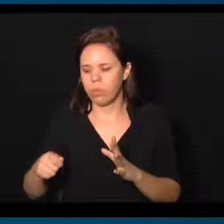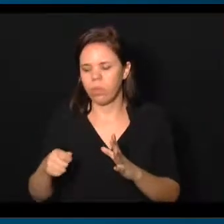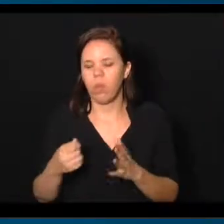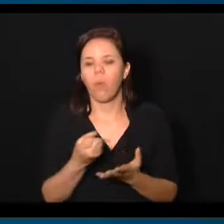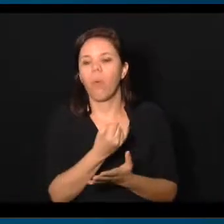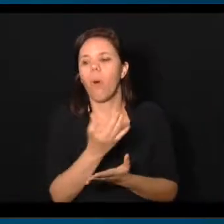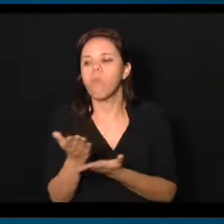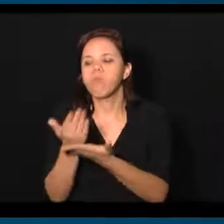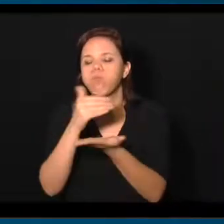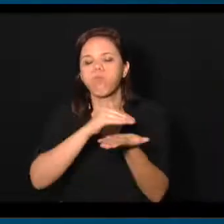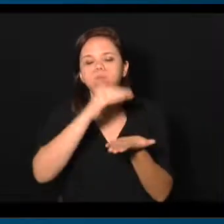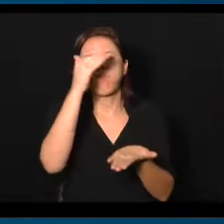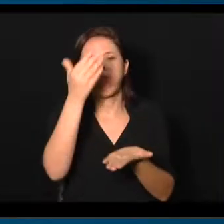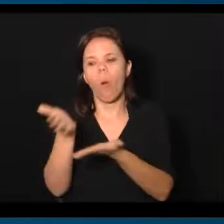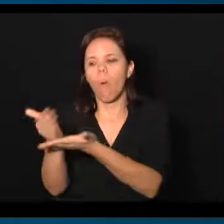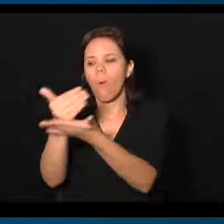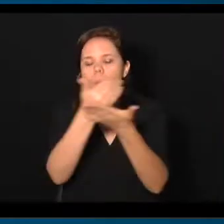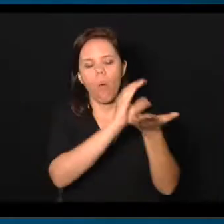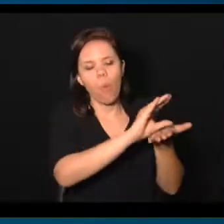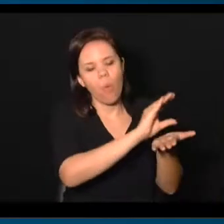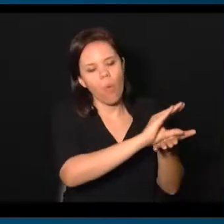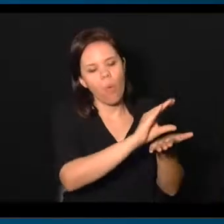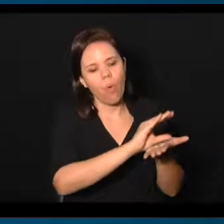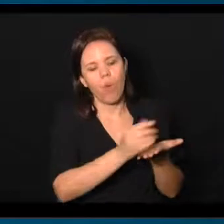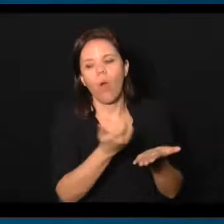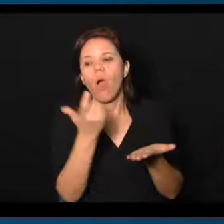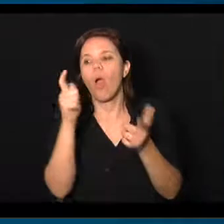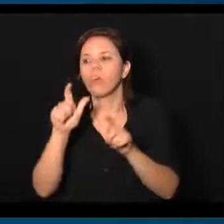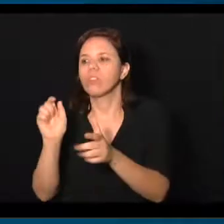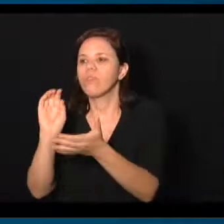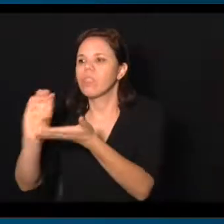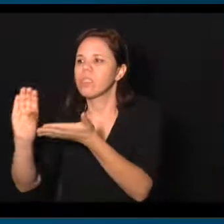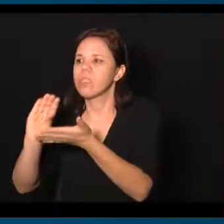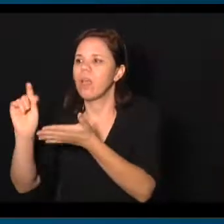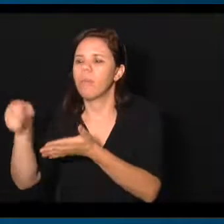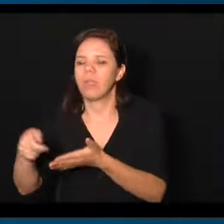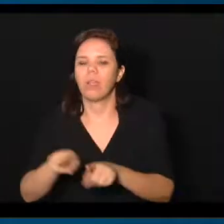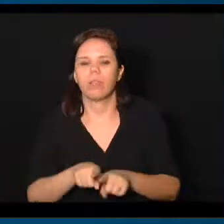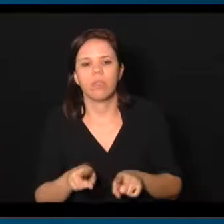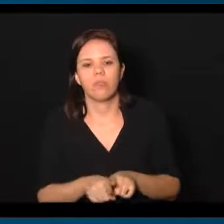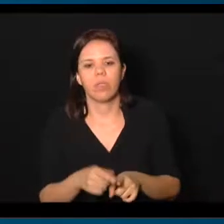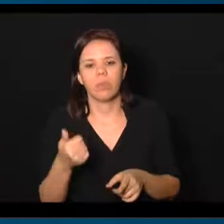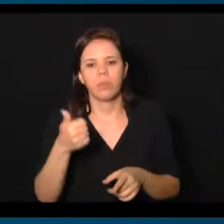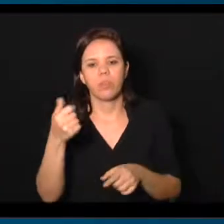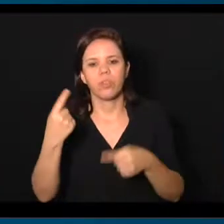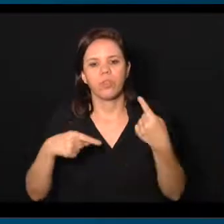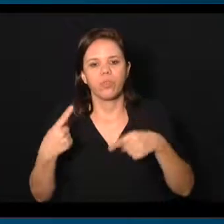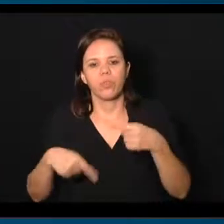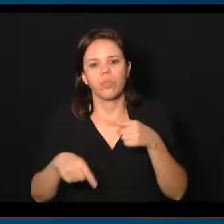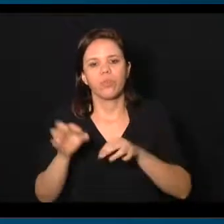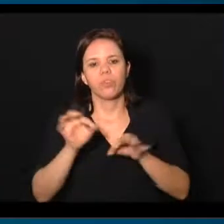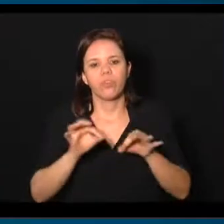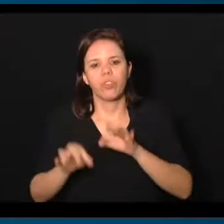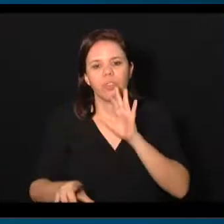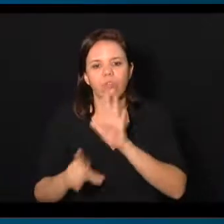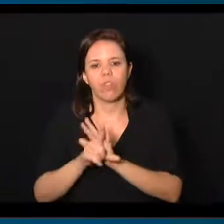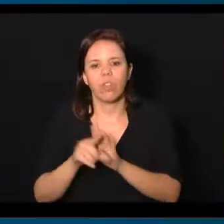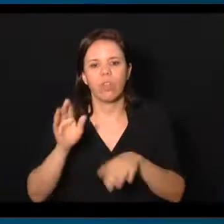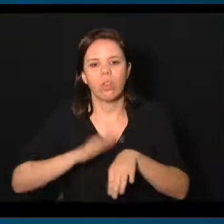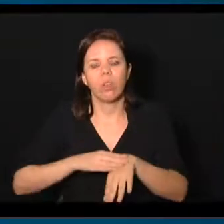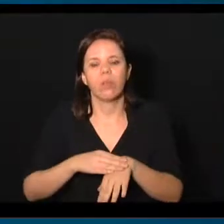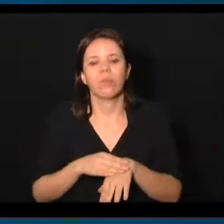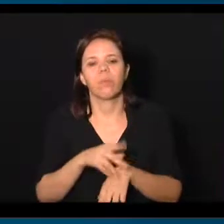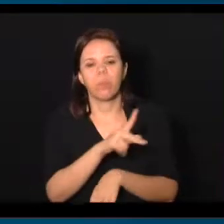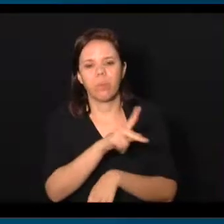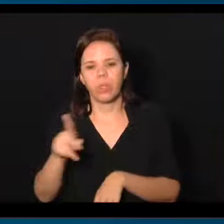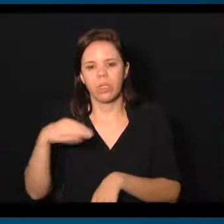dos recursos arrecadados e a sua destinação. Em primeira discussão foi aprovado o projeto de lei complementar de autoria do presidente